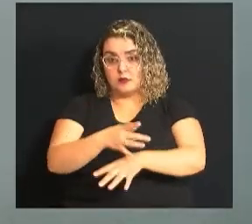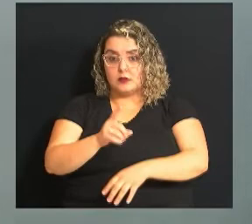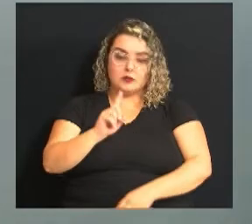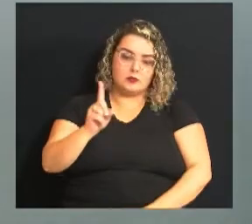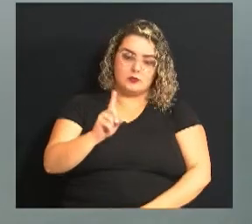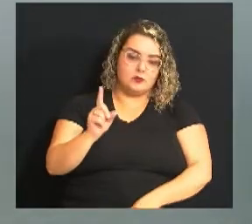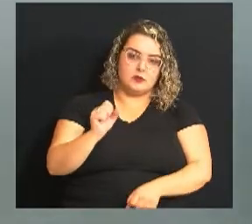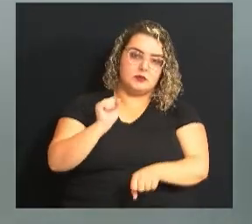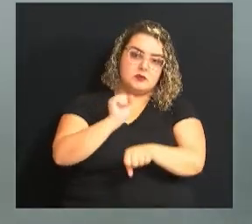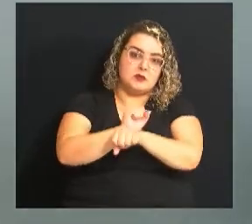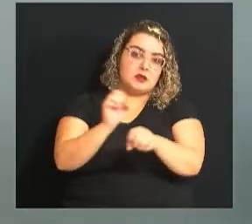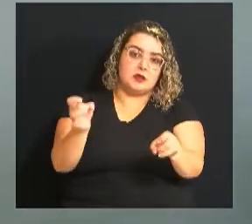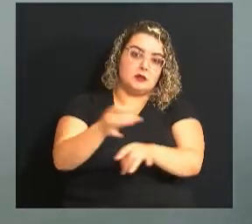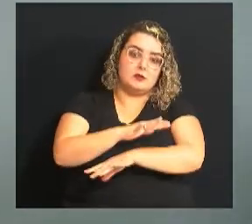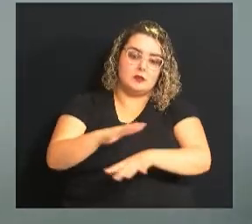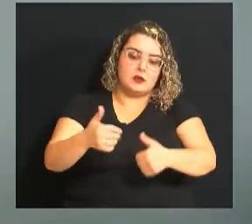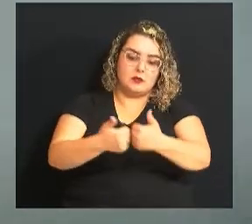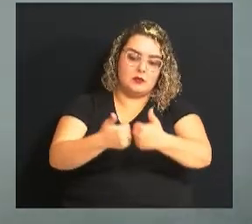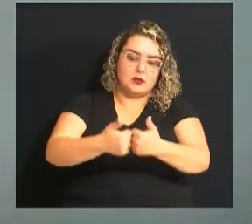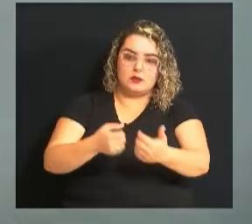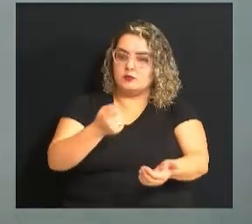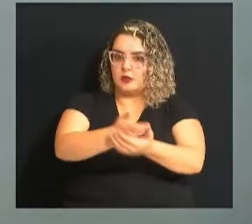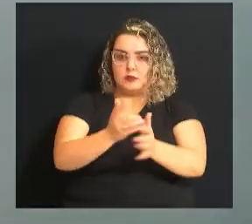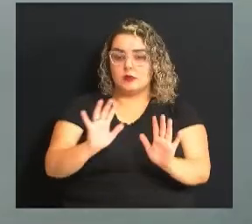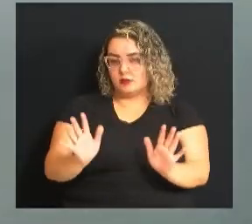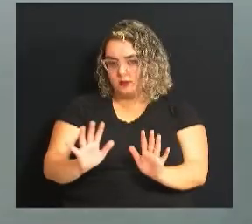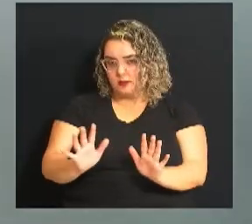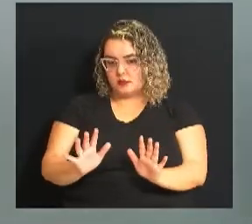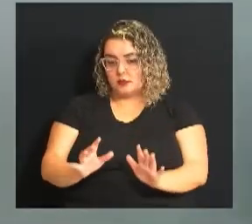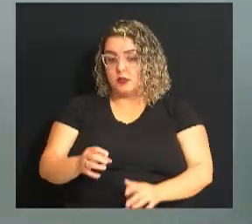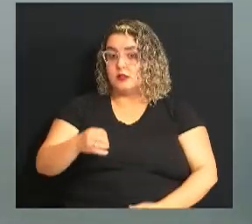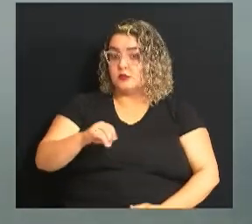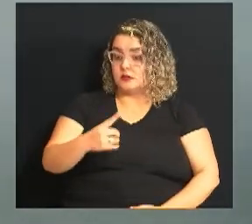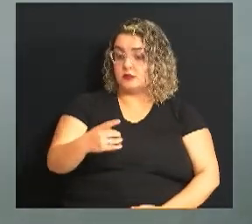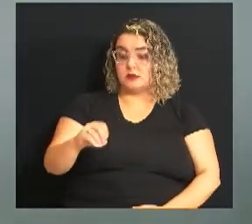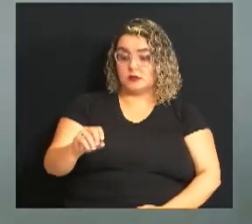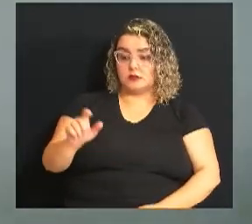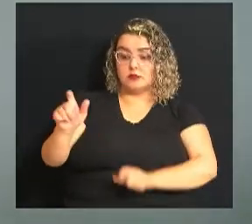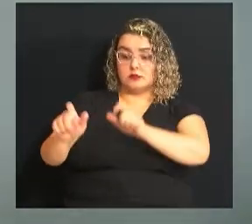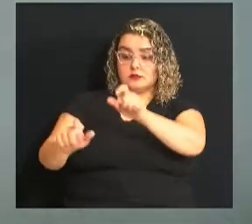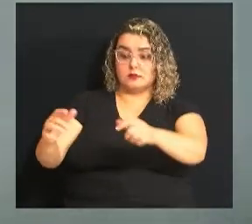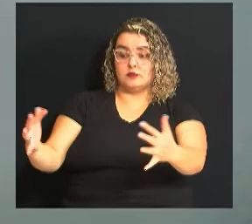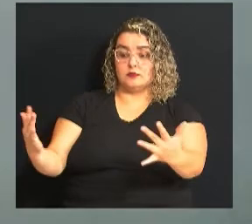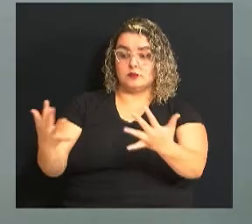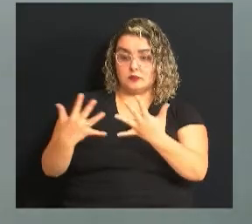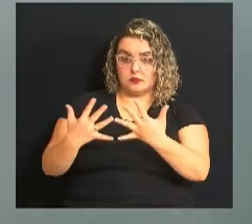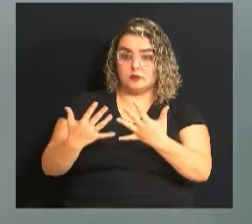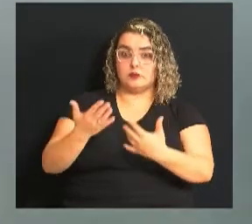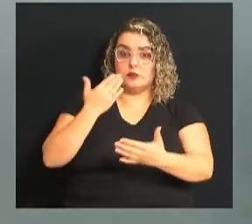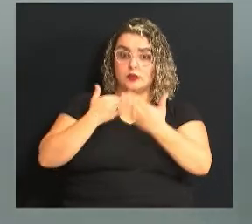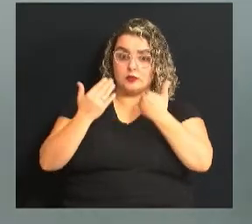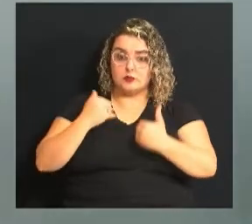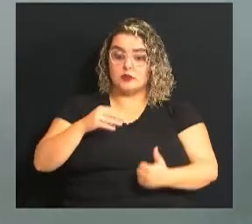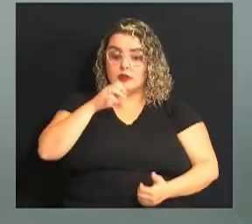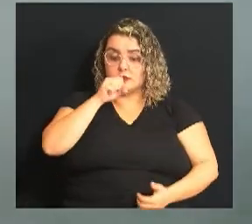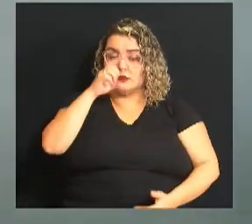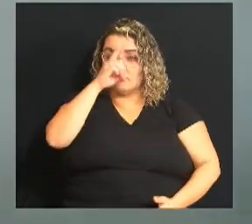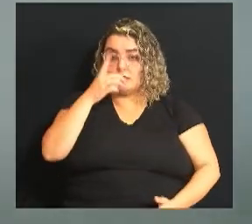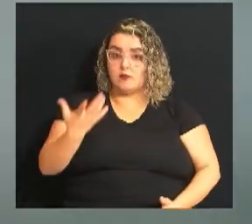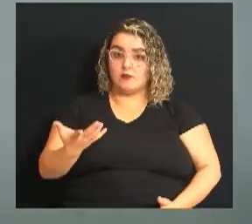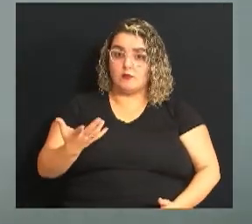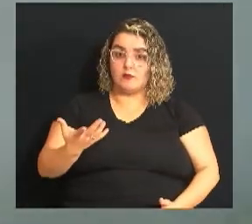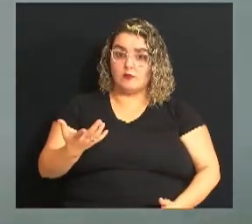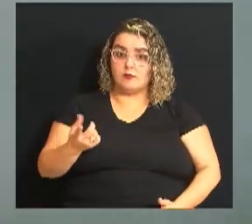Então, se eu tenho uma proposta de que, de repente, vem 10 pessoas na minha casa para almoçar no final de semana, eu não vou deixar